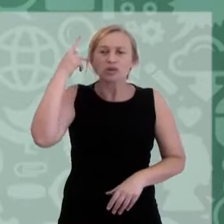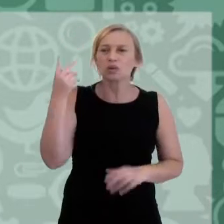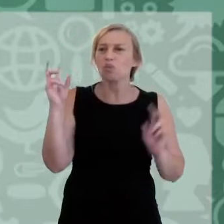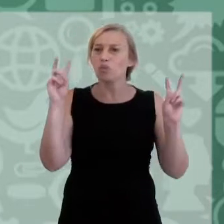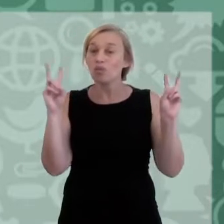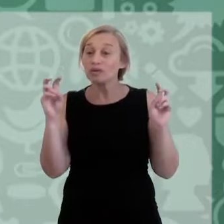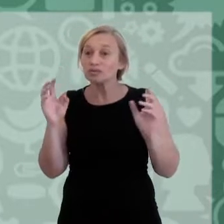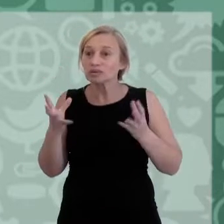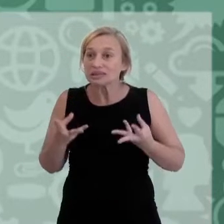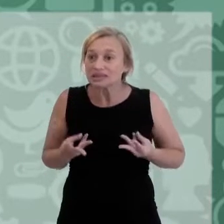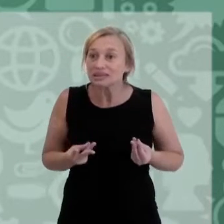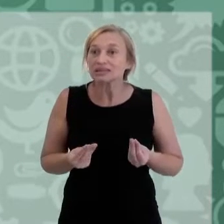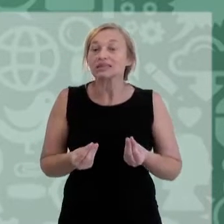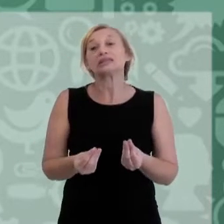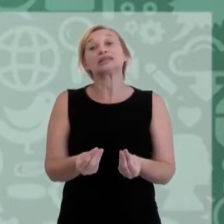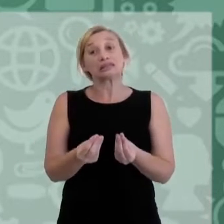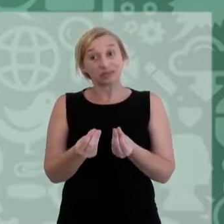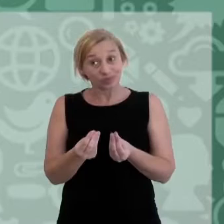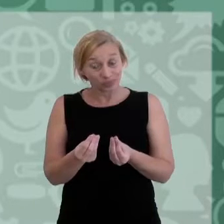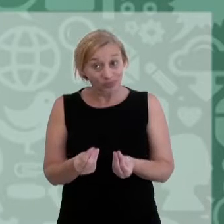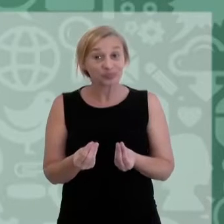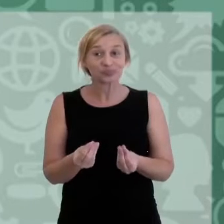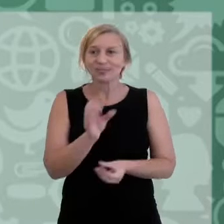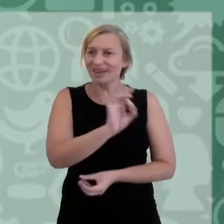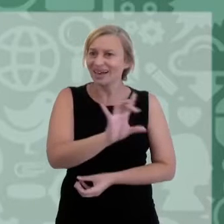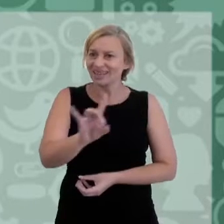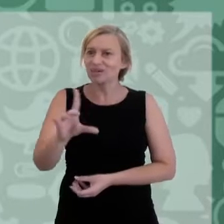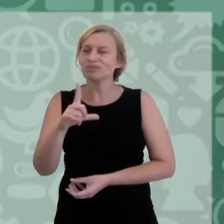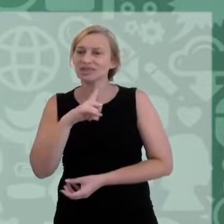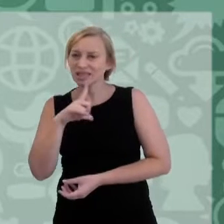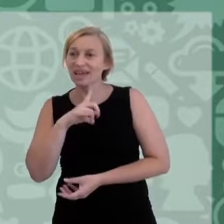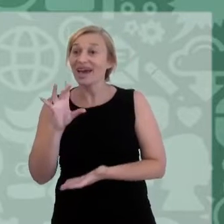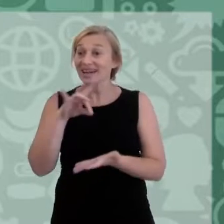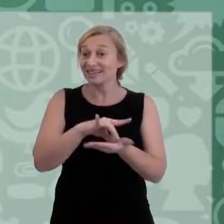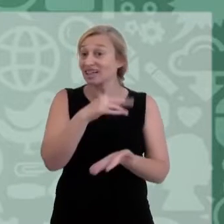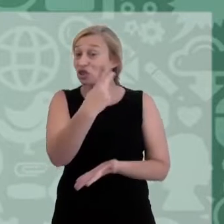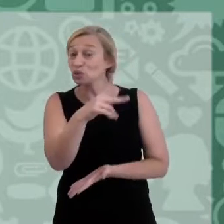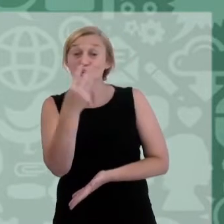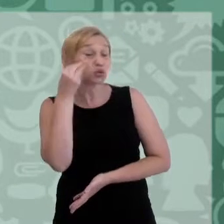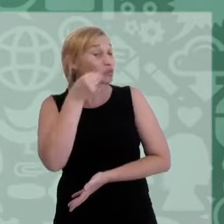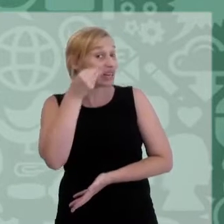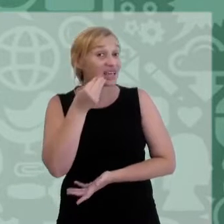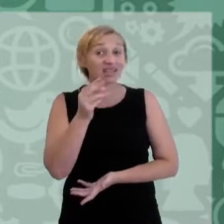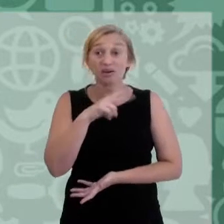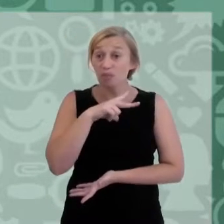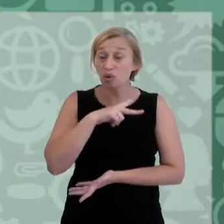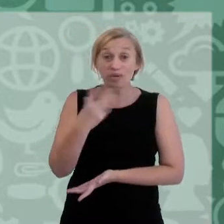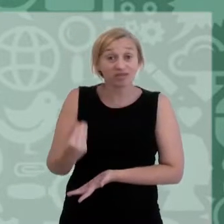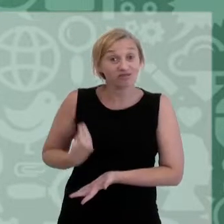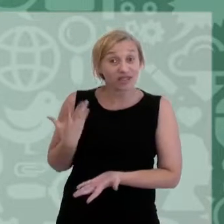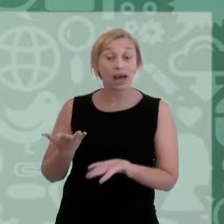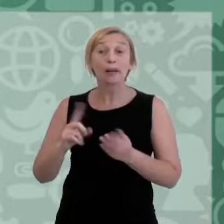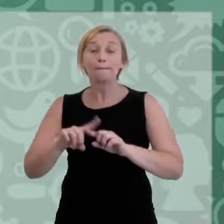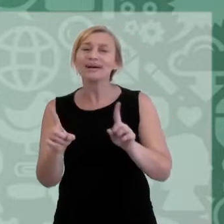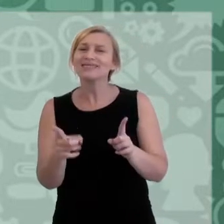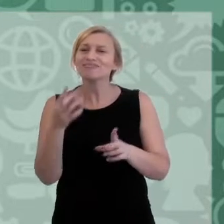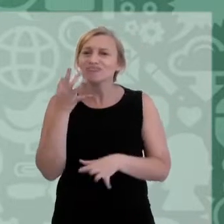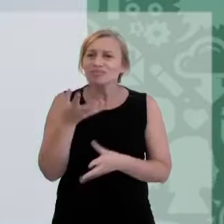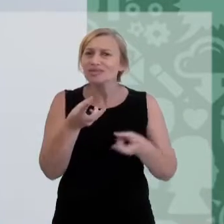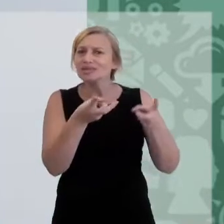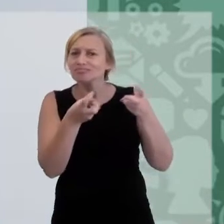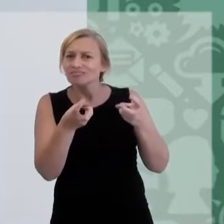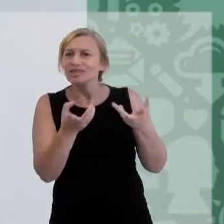pessoas, é um assunto muito delicado, porque é uma questão muito subjetiva, cada um aí tem a sua realidade, suas experiências de vida, mas